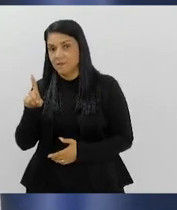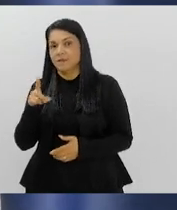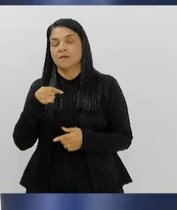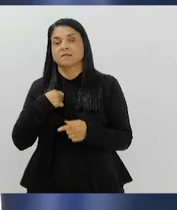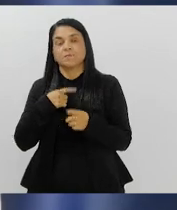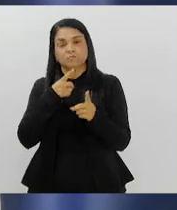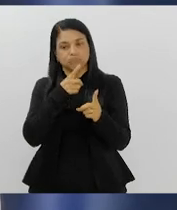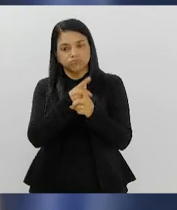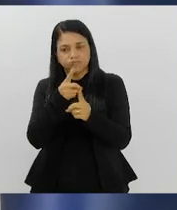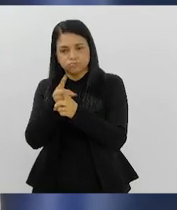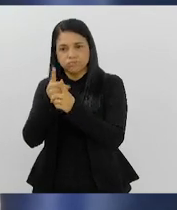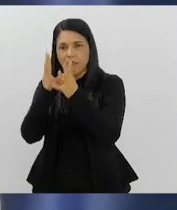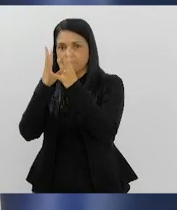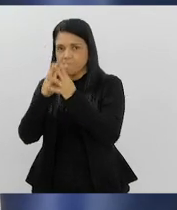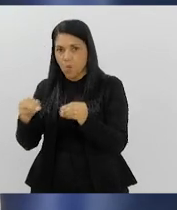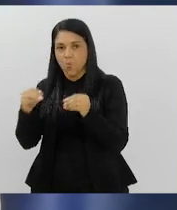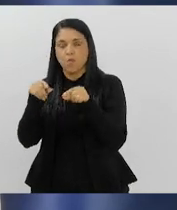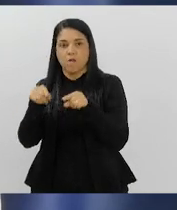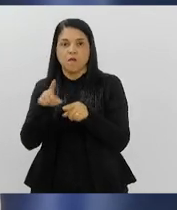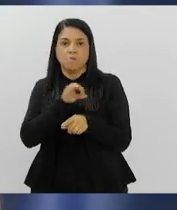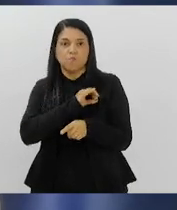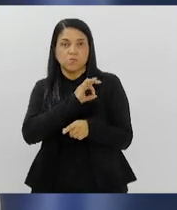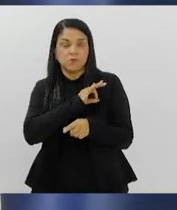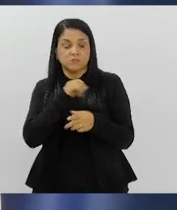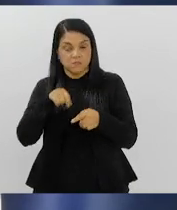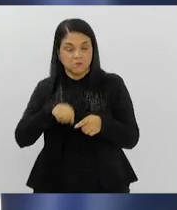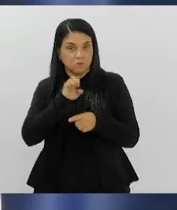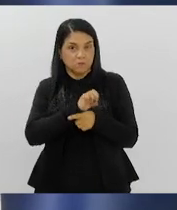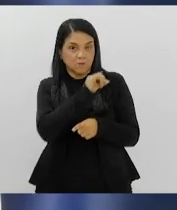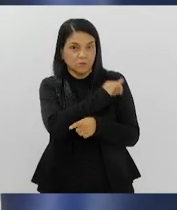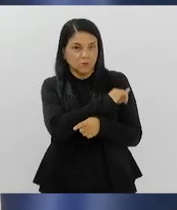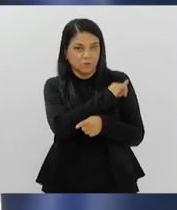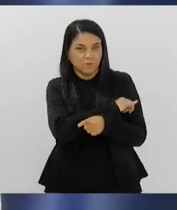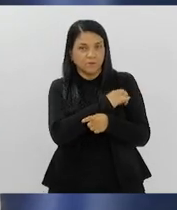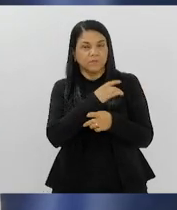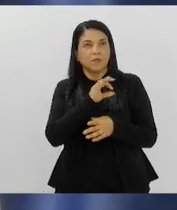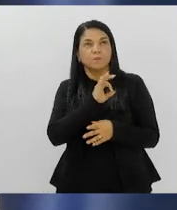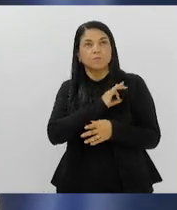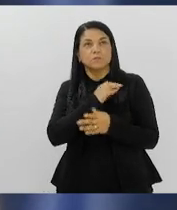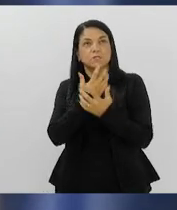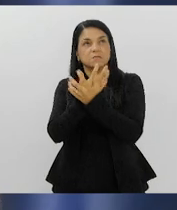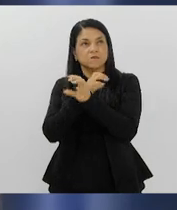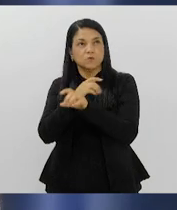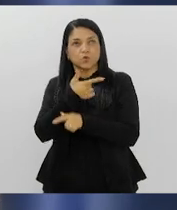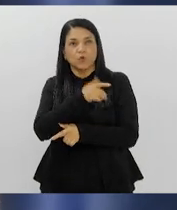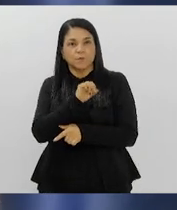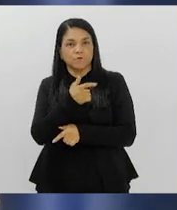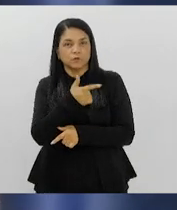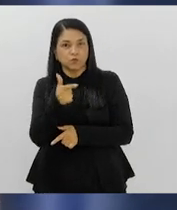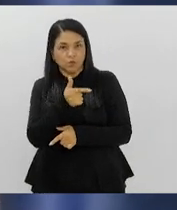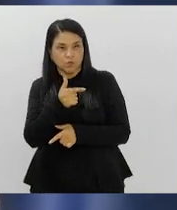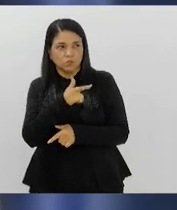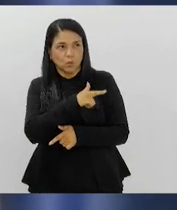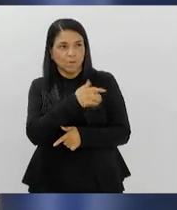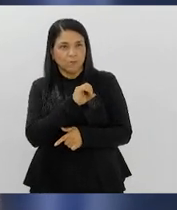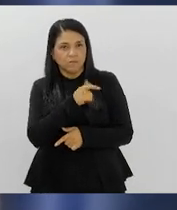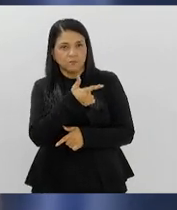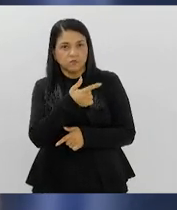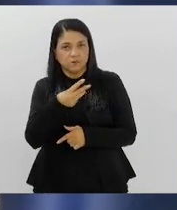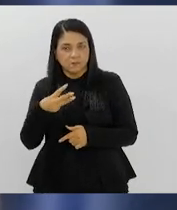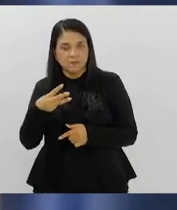desmanteladas. Aqui no Rio de Janeiro, a Polícia Civil, acho que, se não me engano, 2022 ou 23, desmantelou um grupo